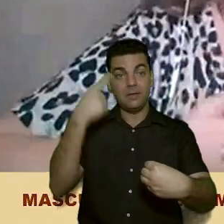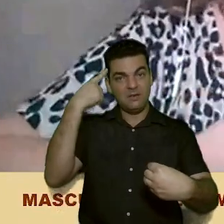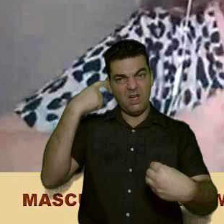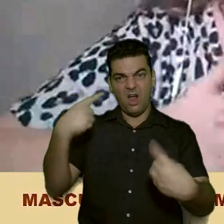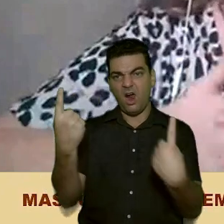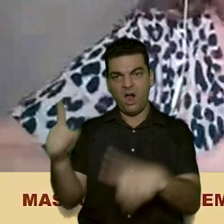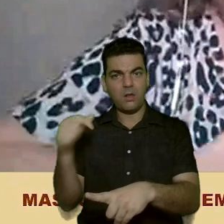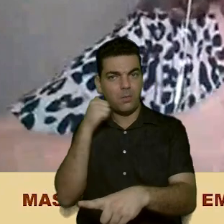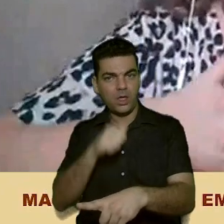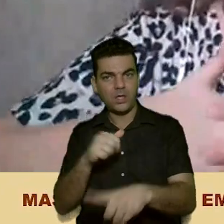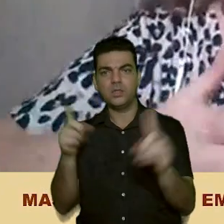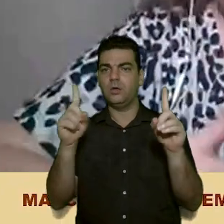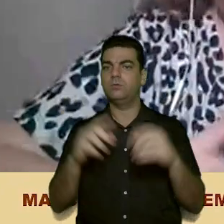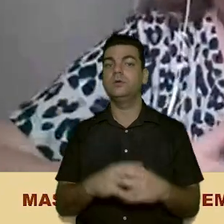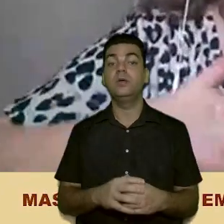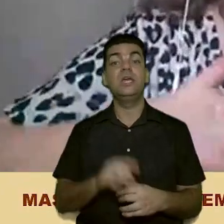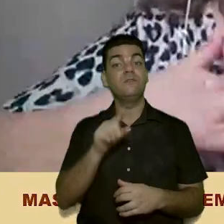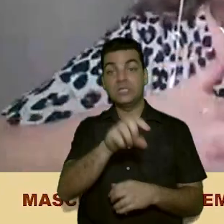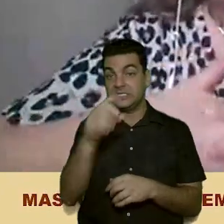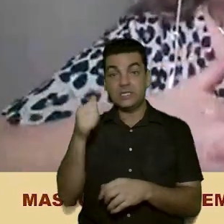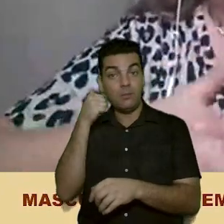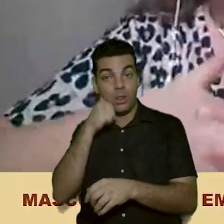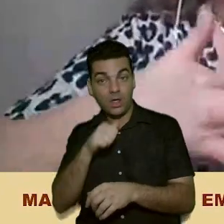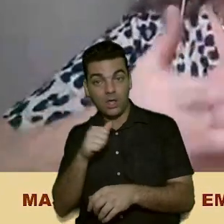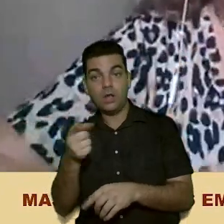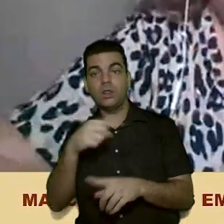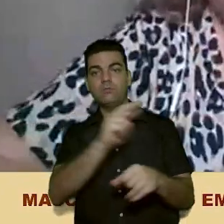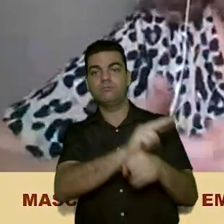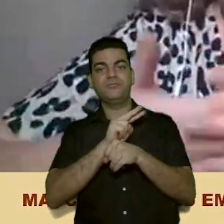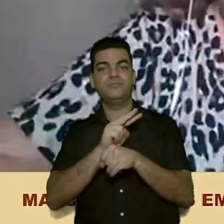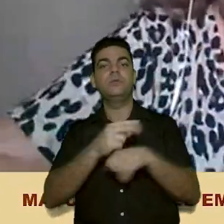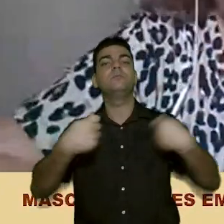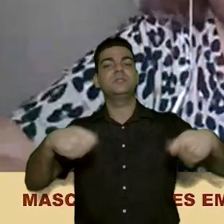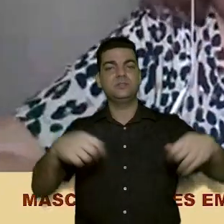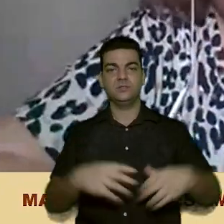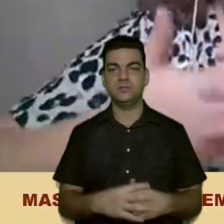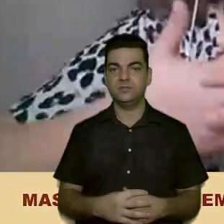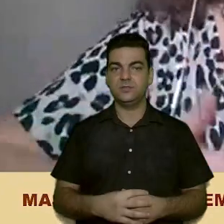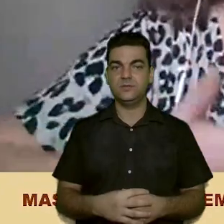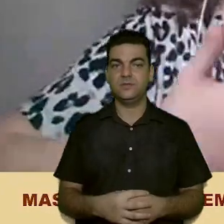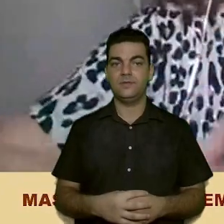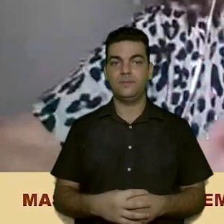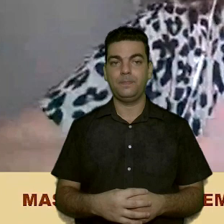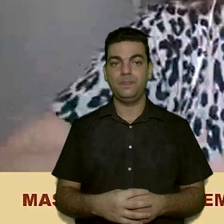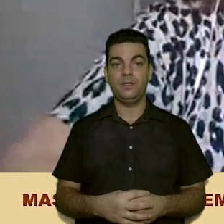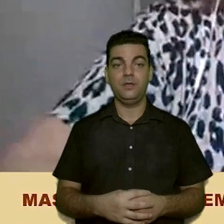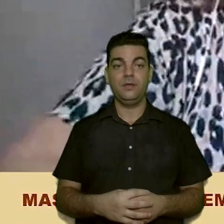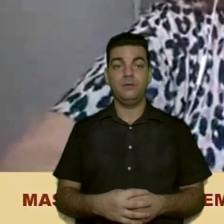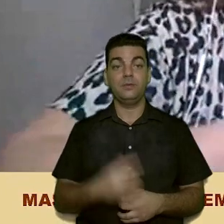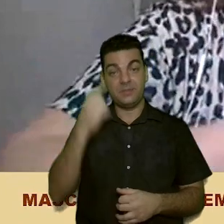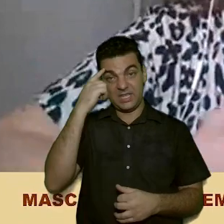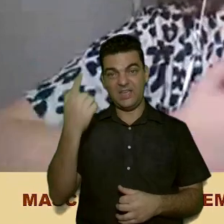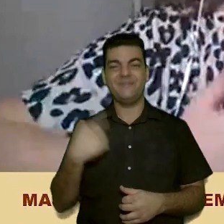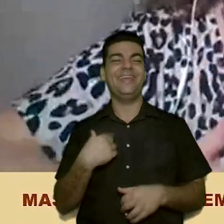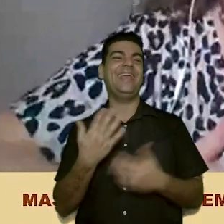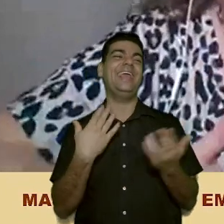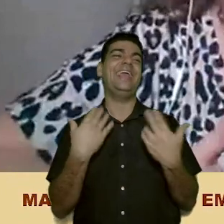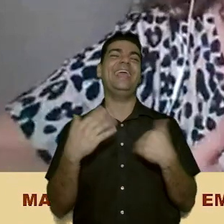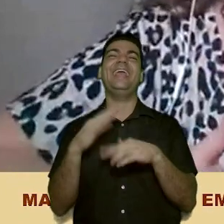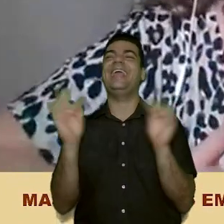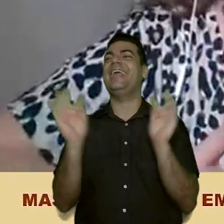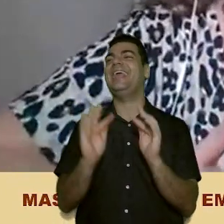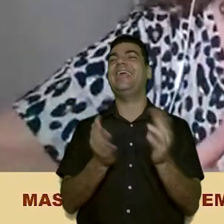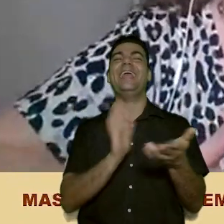Acho que assim, eduquem os seus meninos para não violentarem meninas e eduquem as suas meninas para se